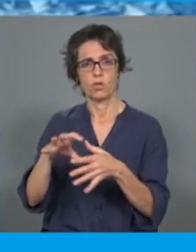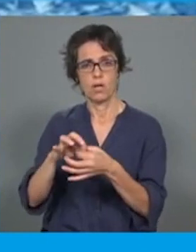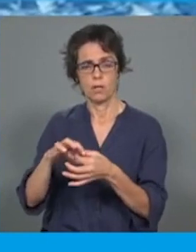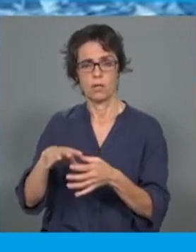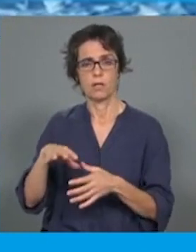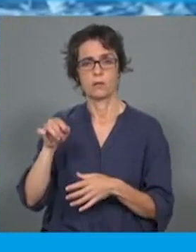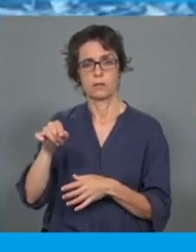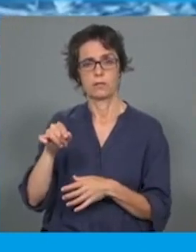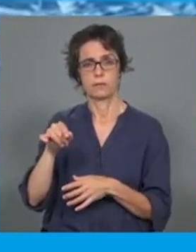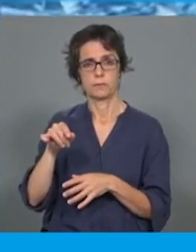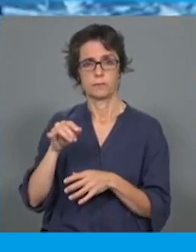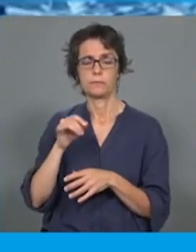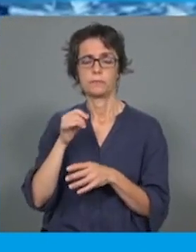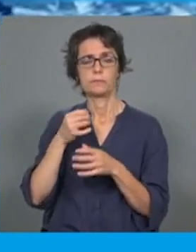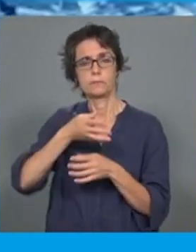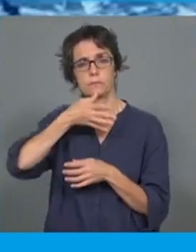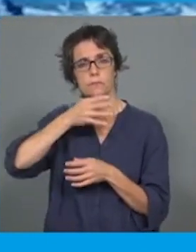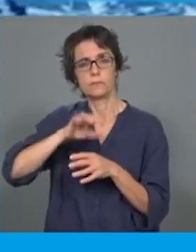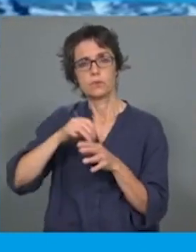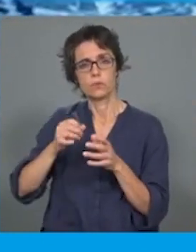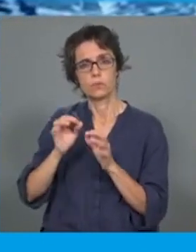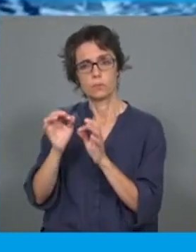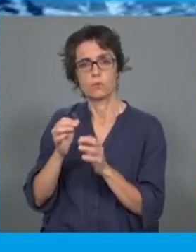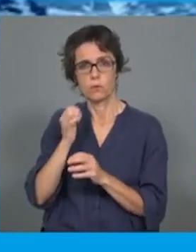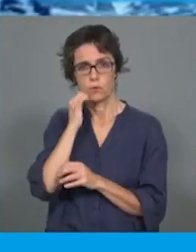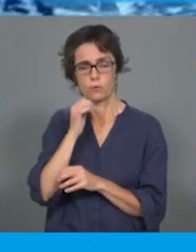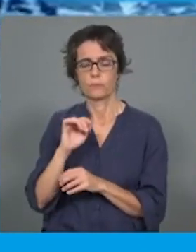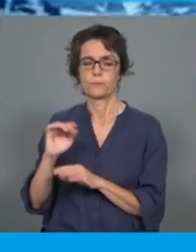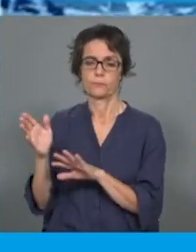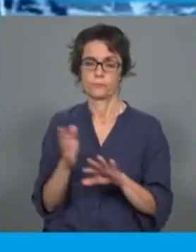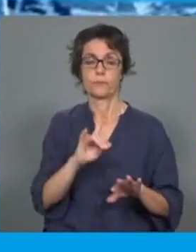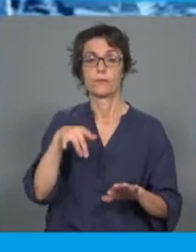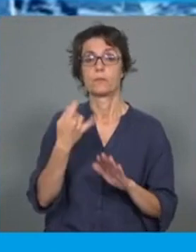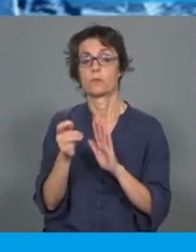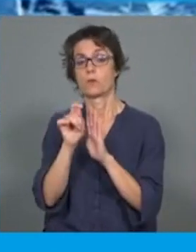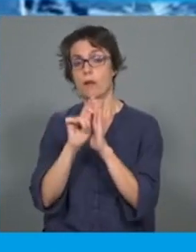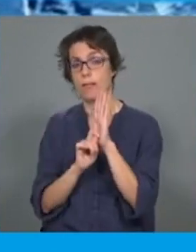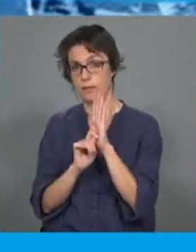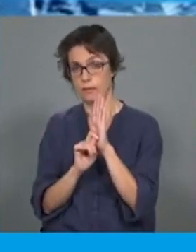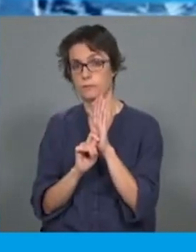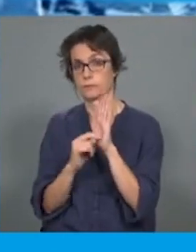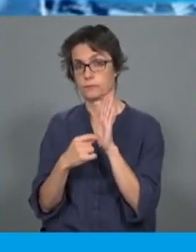como é que é tratada a dor. E depois o olhar mais ético sobre a dor,